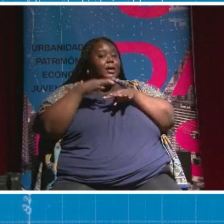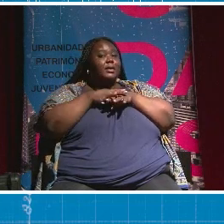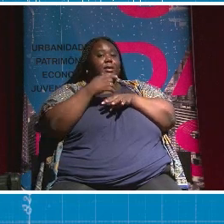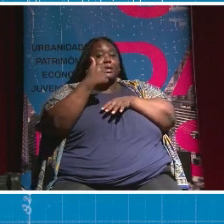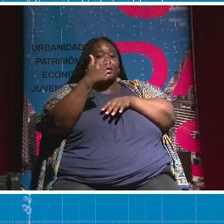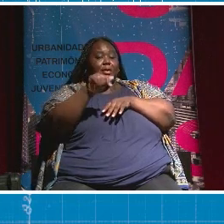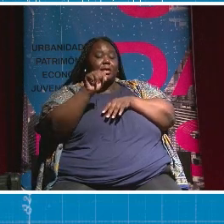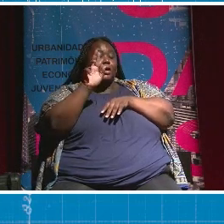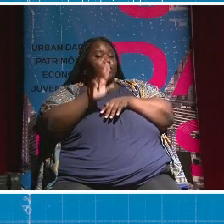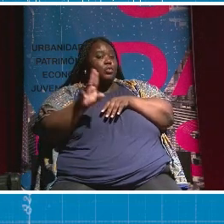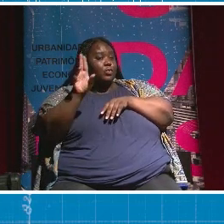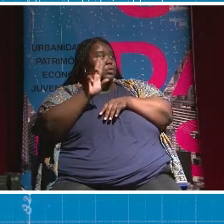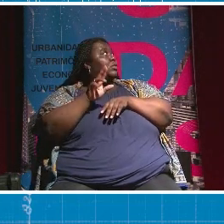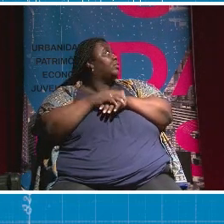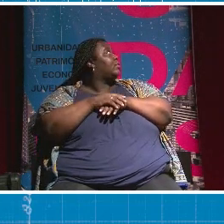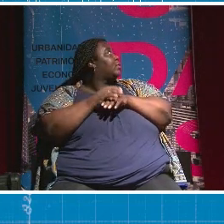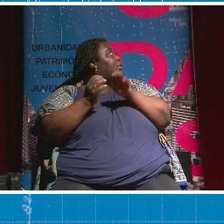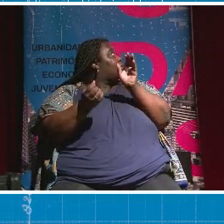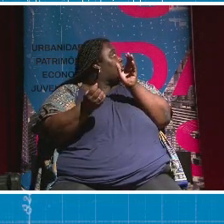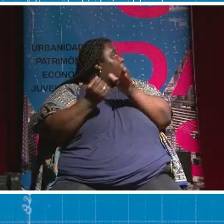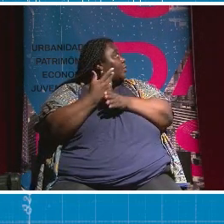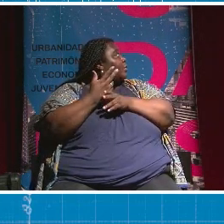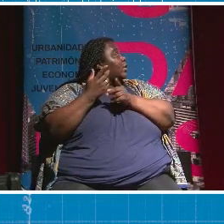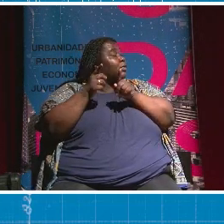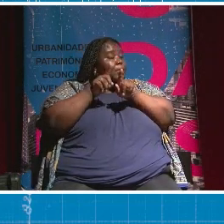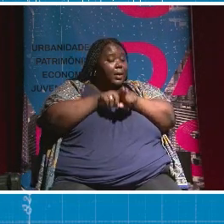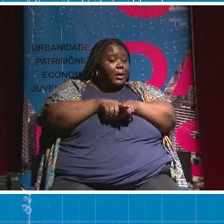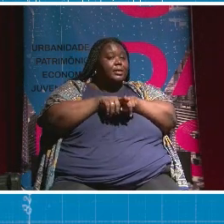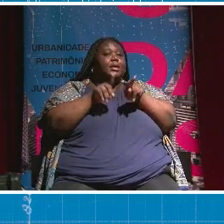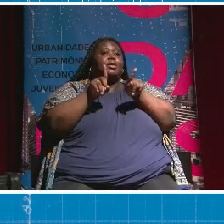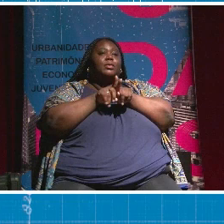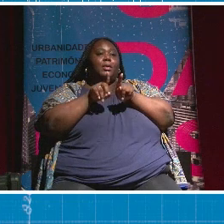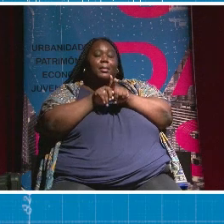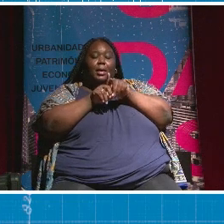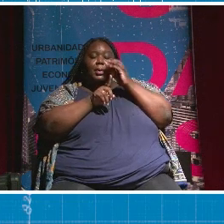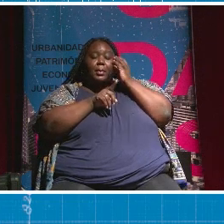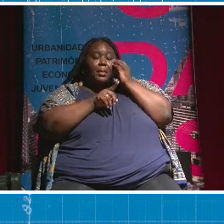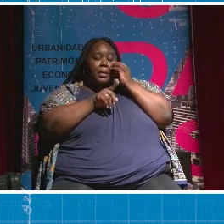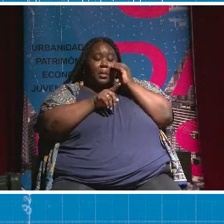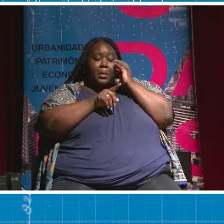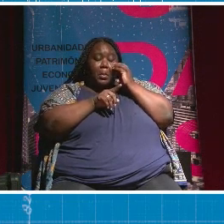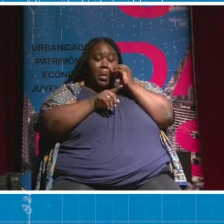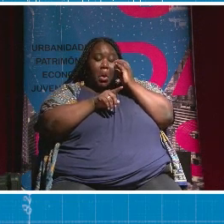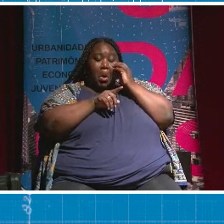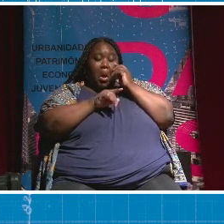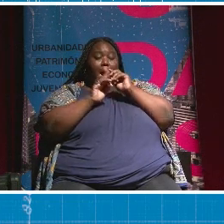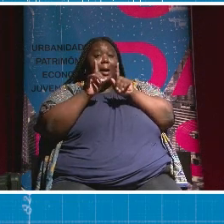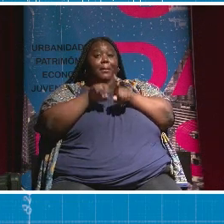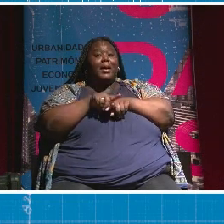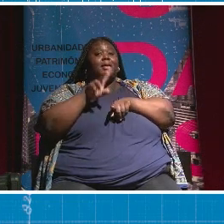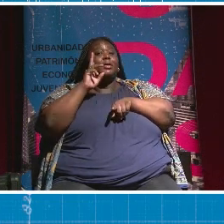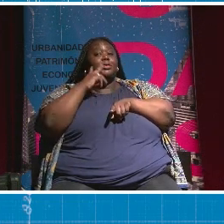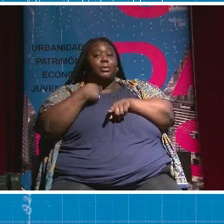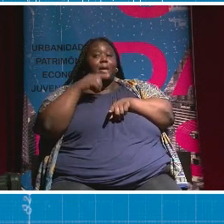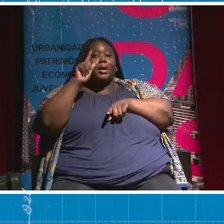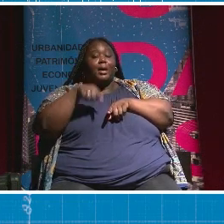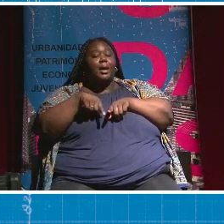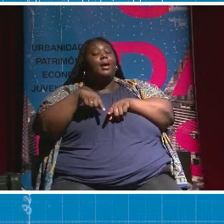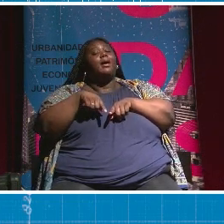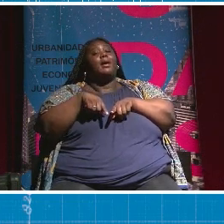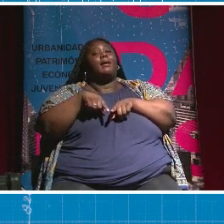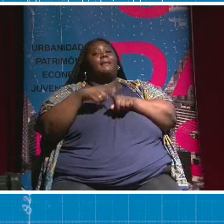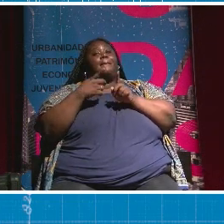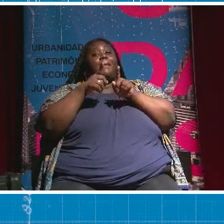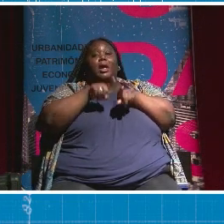17 universidades cofundadoras, e além de parceiros governamentais, parceiros, a Prefeitura de Belo Horizonte é uma parceira com